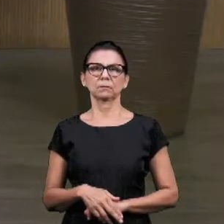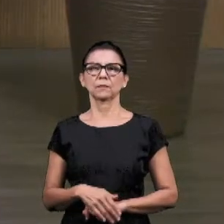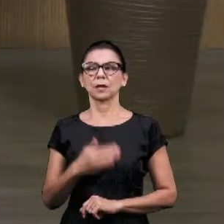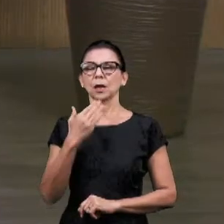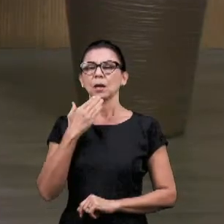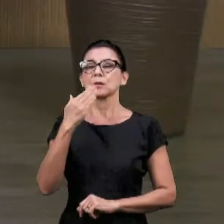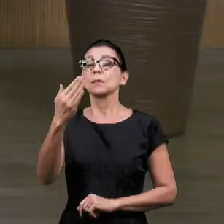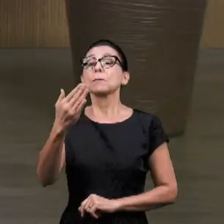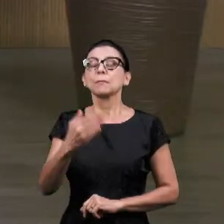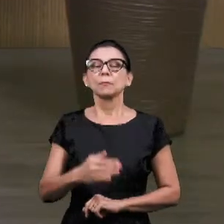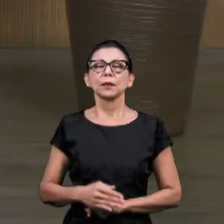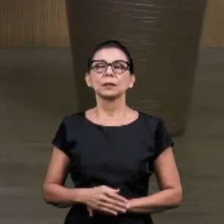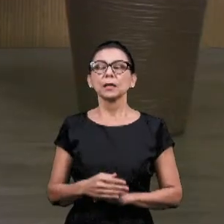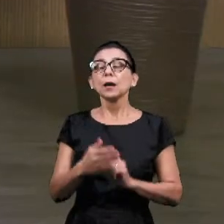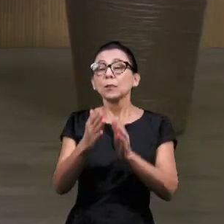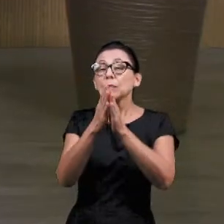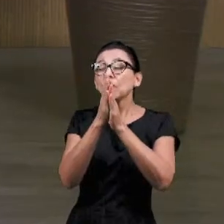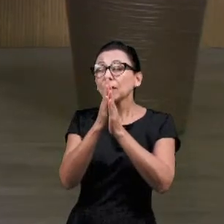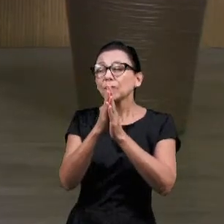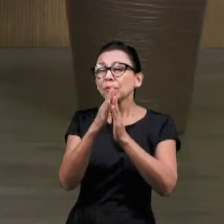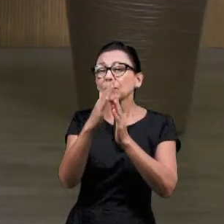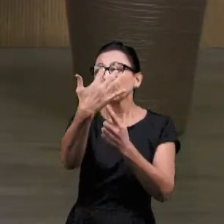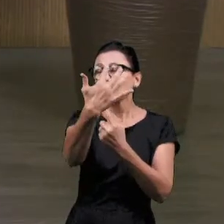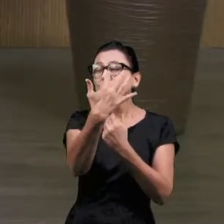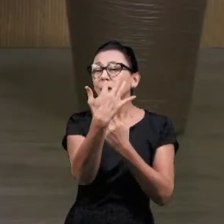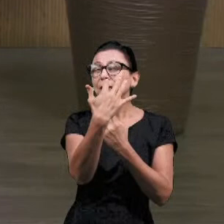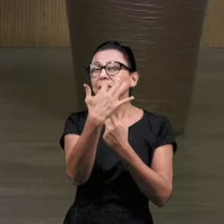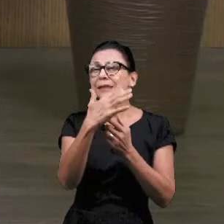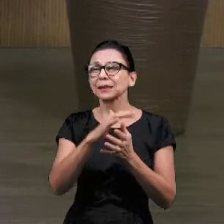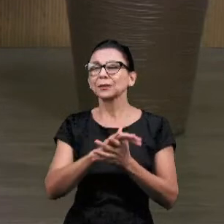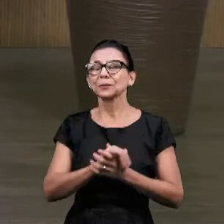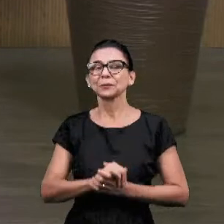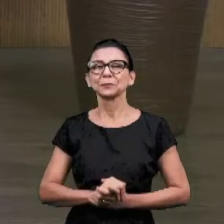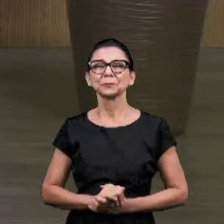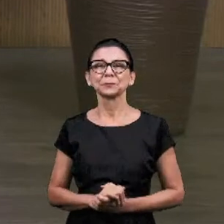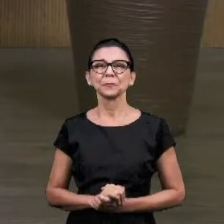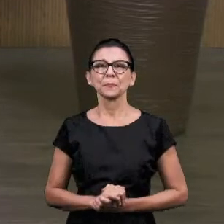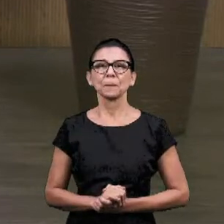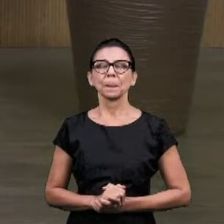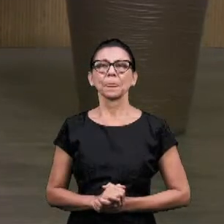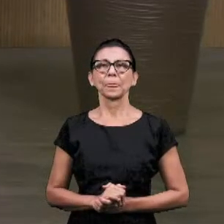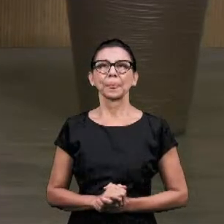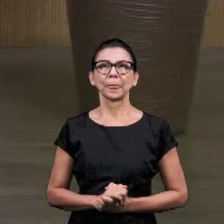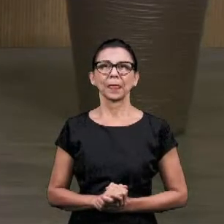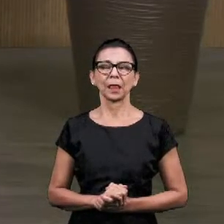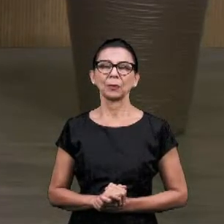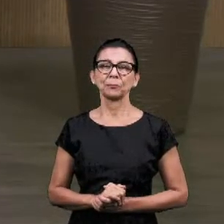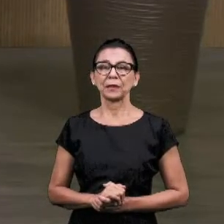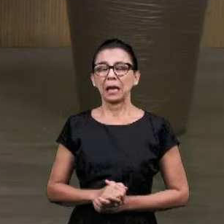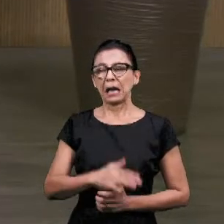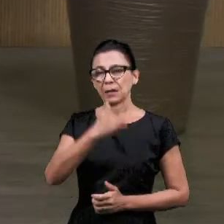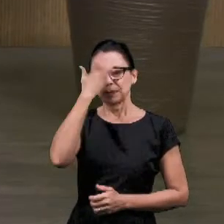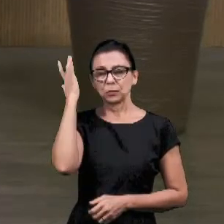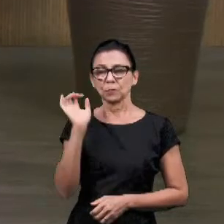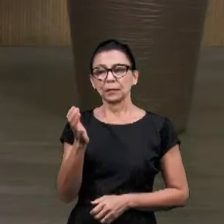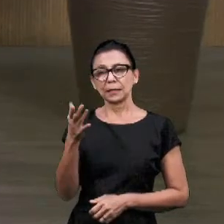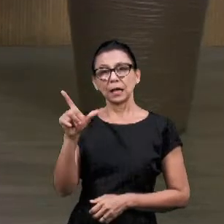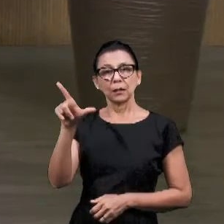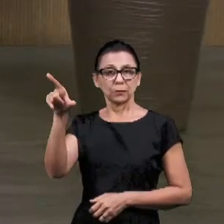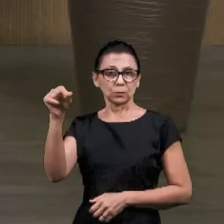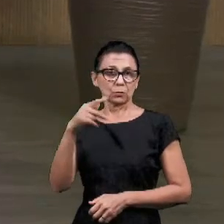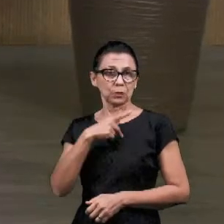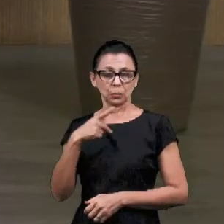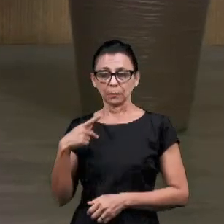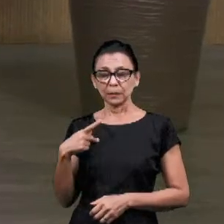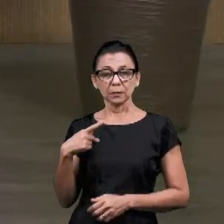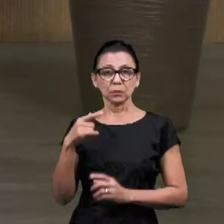até que escolhe quem vai orar, né? Ah, eu queria que fulano de tal orasse por mim. Olha só, o poder não está na pessoa que ora, não. O poder está em quem